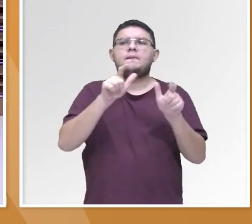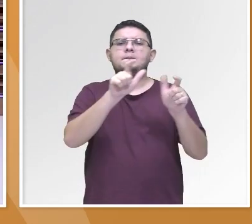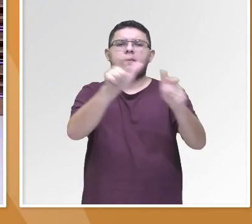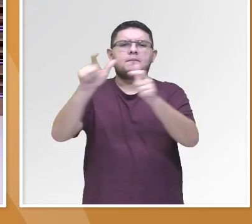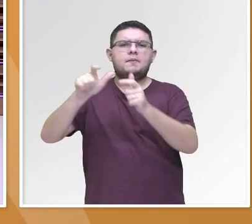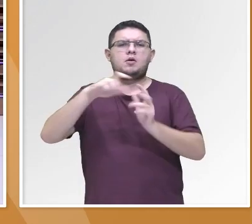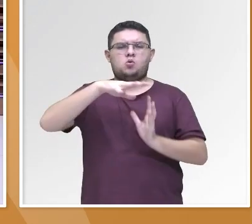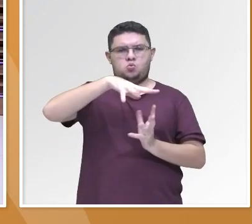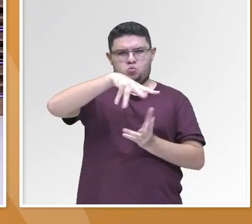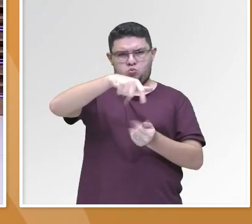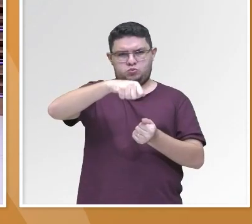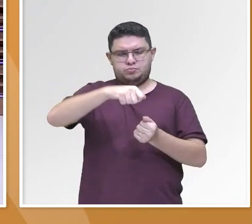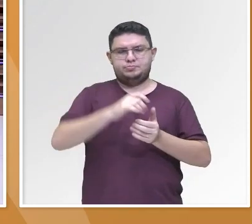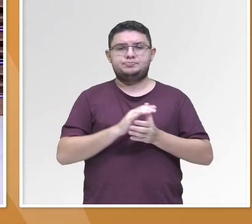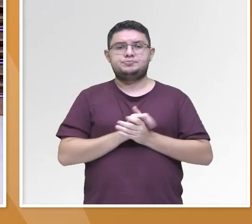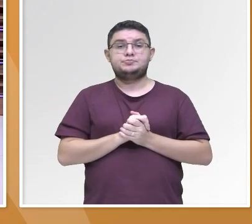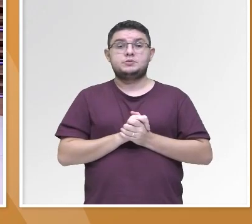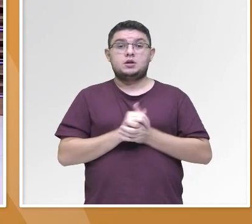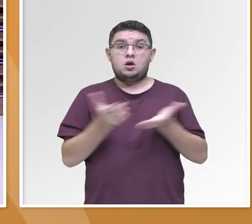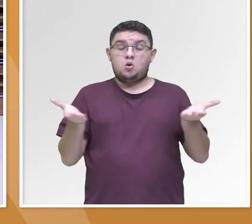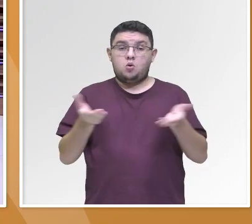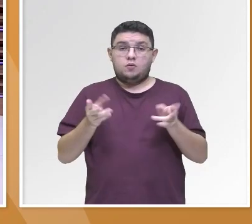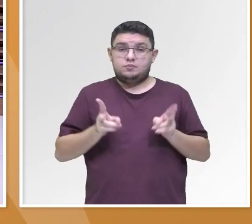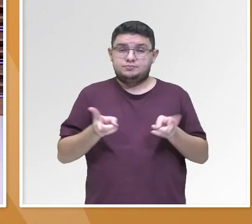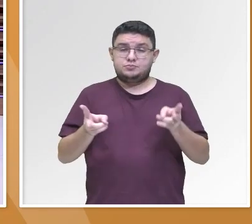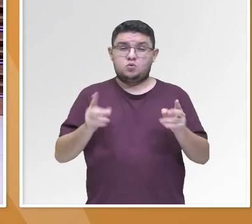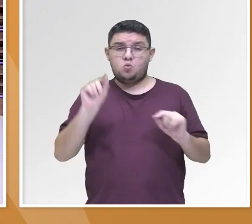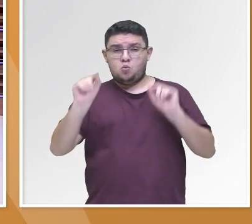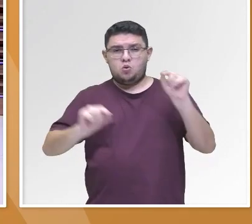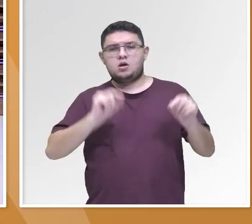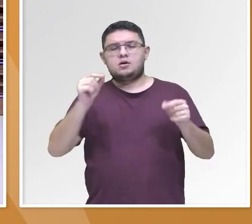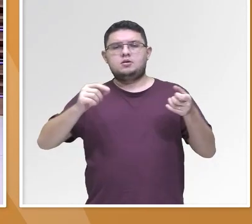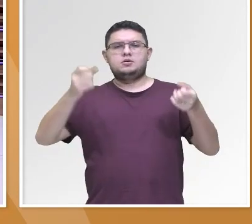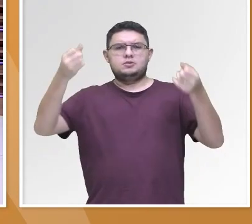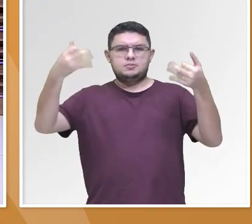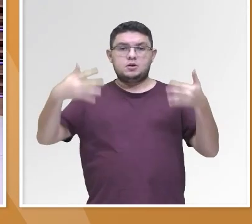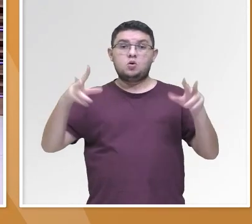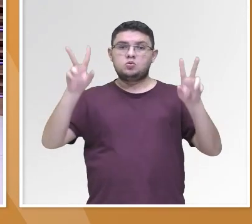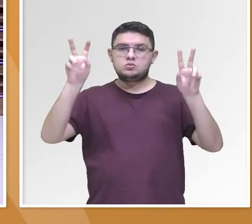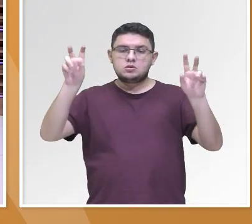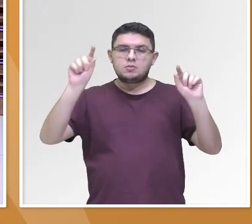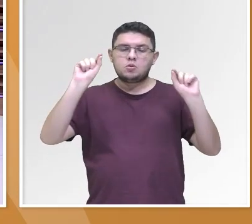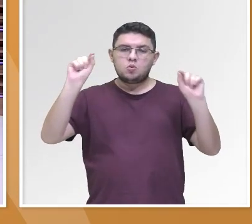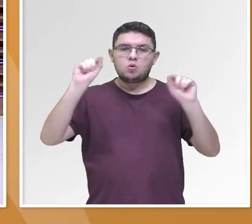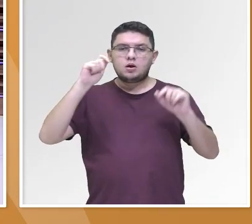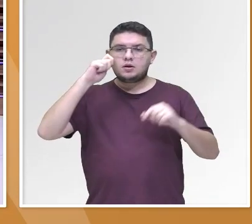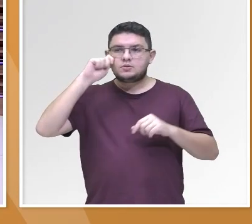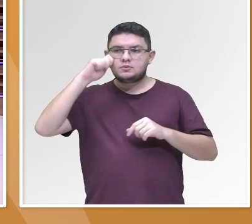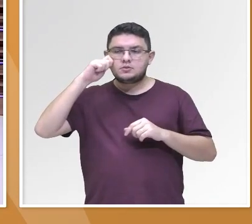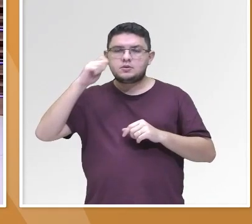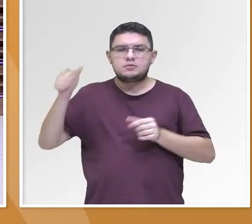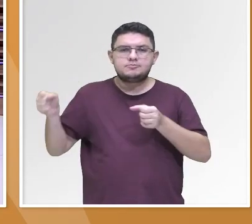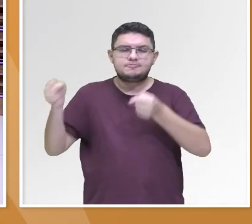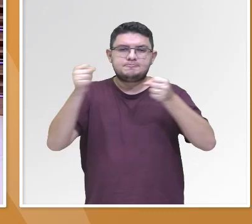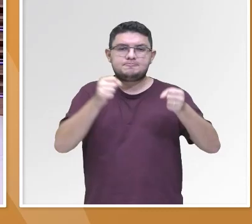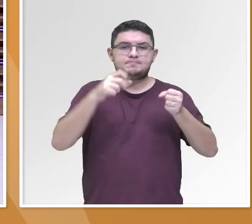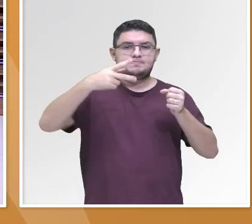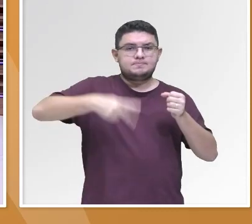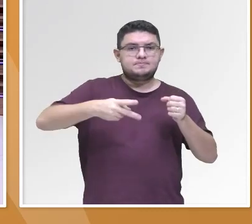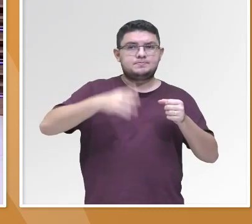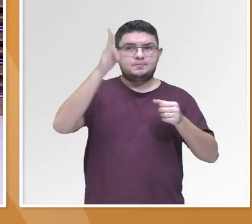ok? Nós vamos continuar falando ainda sobre essa questão dos africanos no Brasil e, claro, sobre o processo